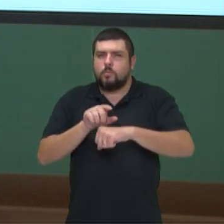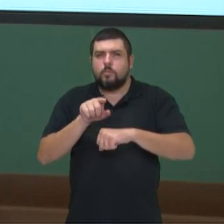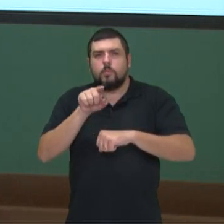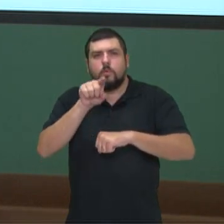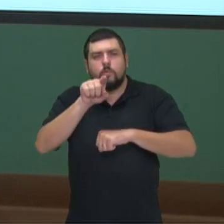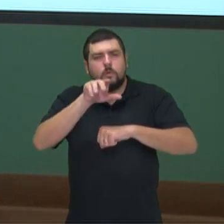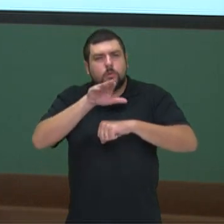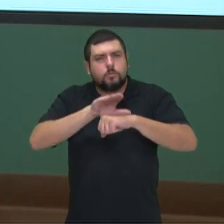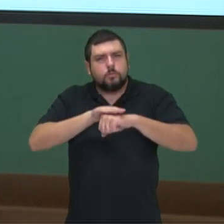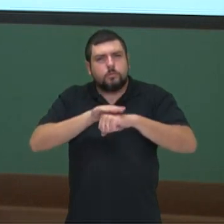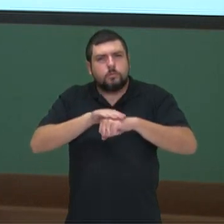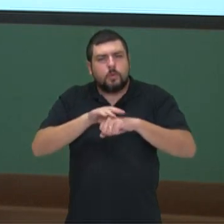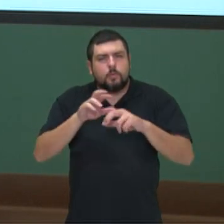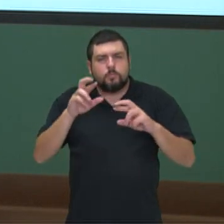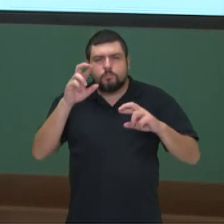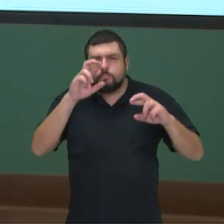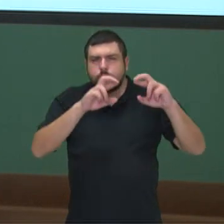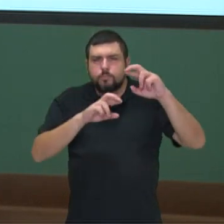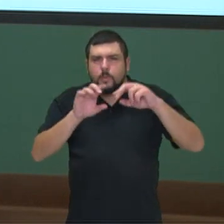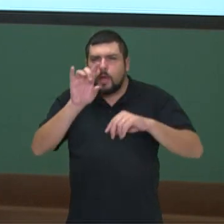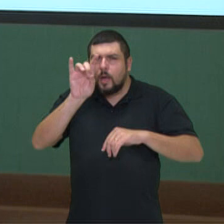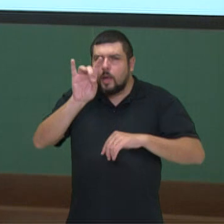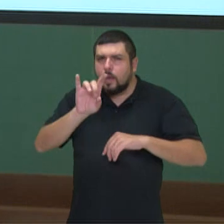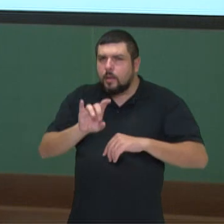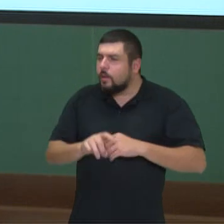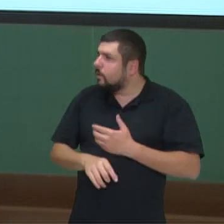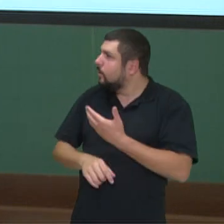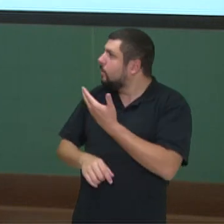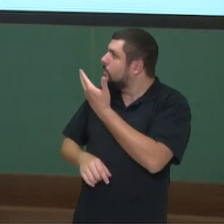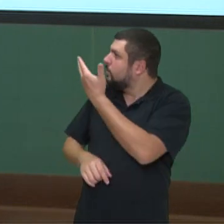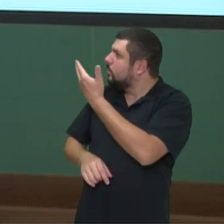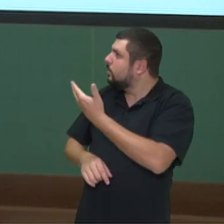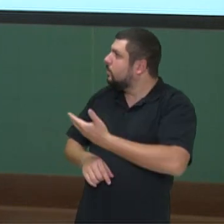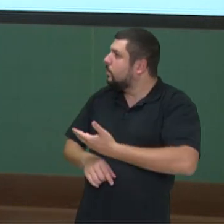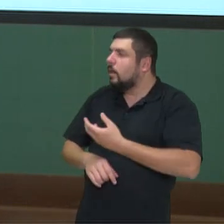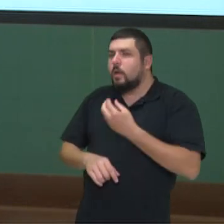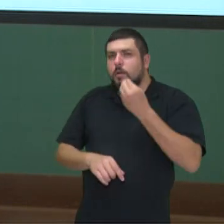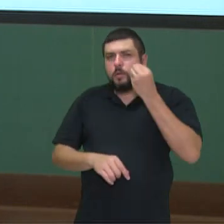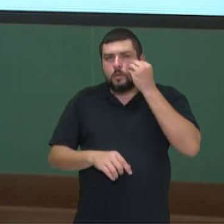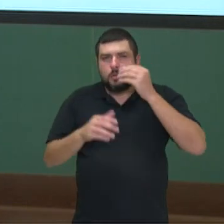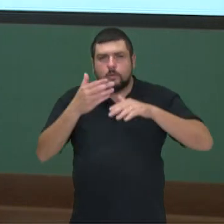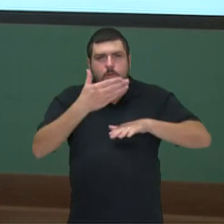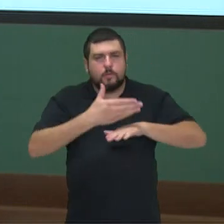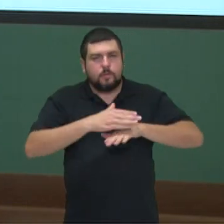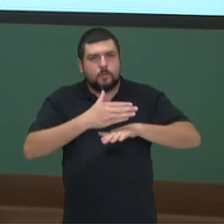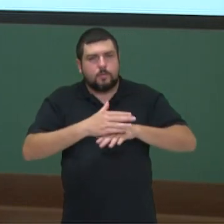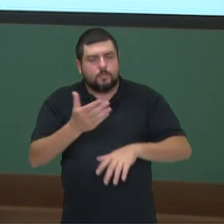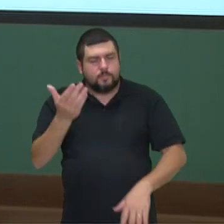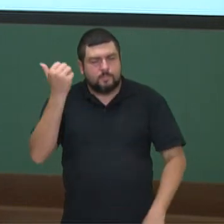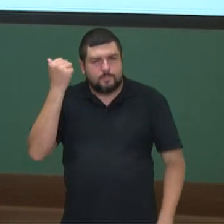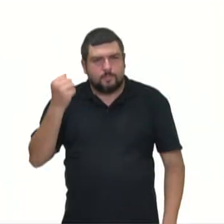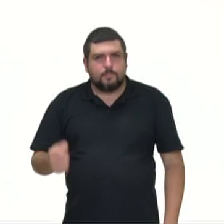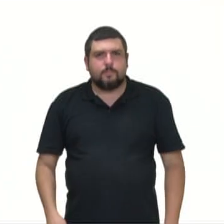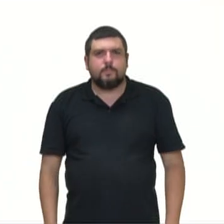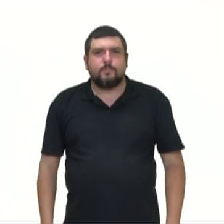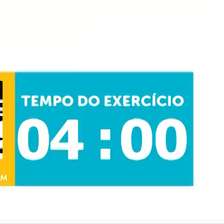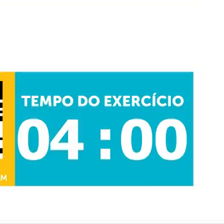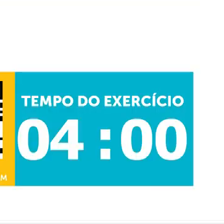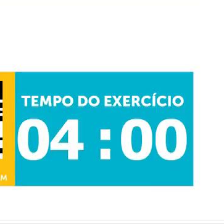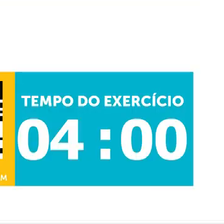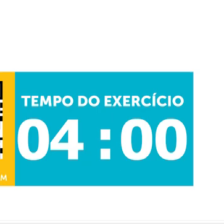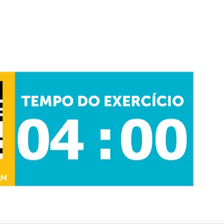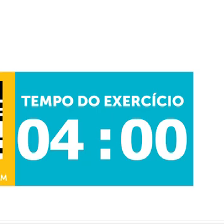analisarem cada expressão e resolver ou simplificar, ok? Já voltamos!